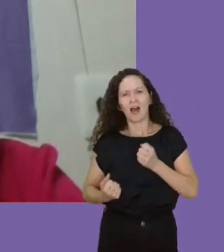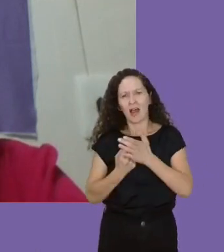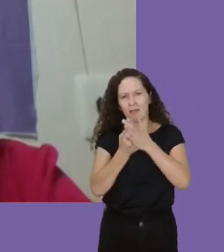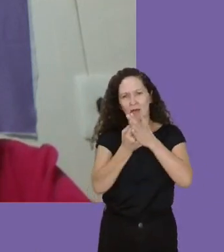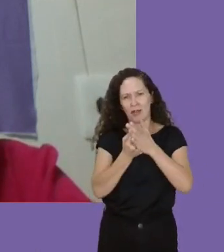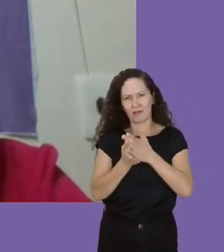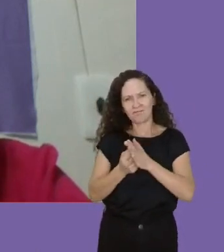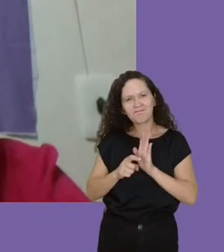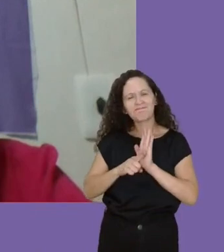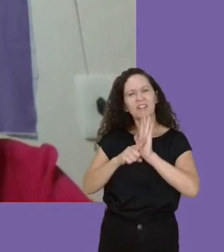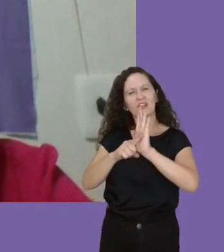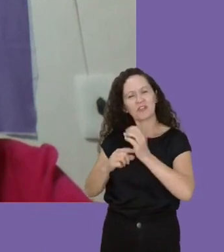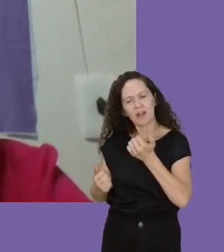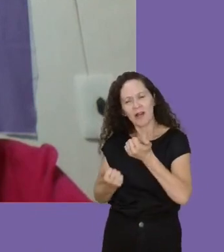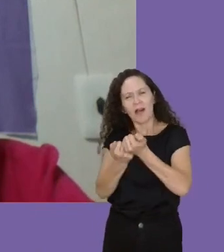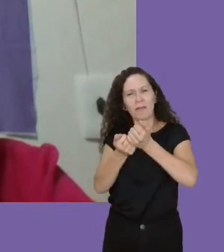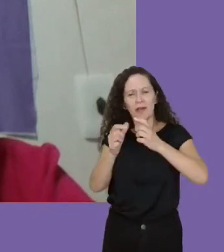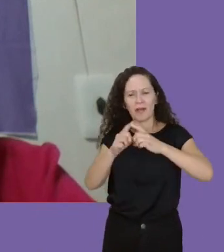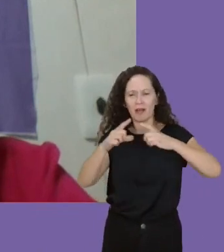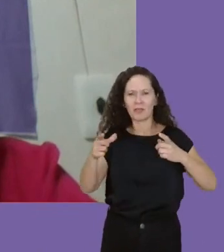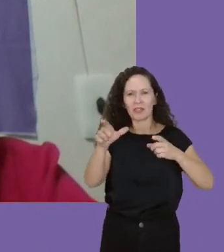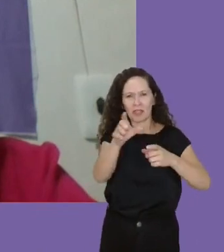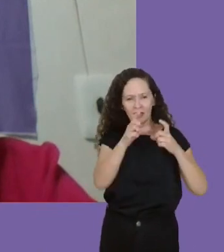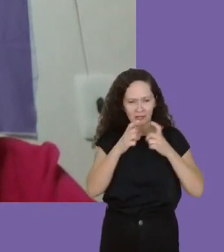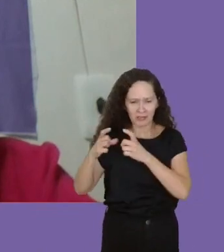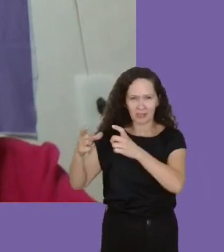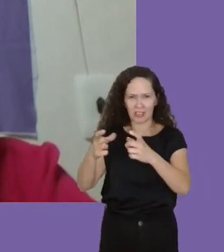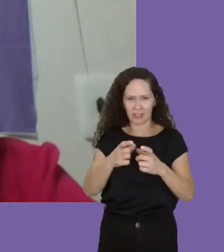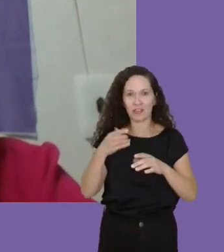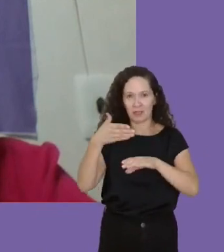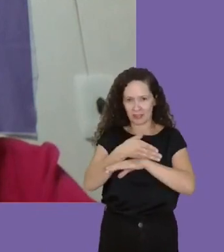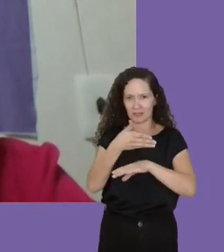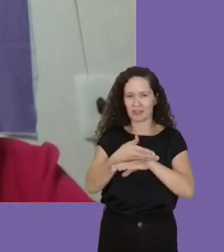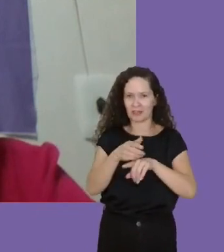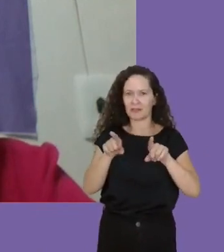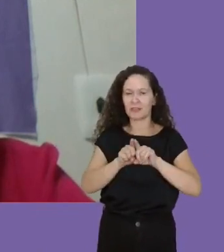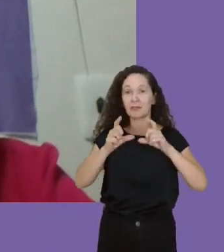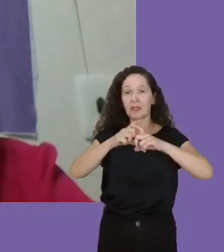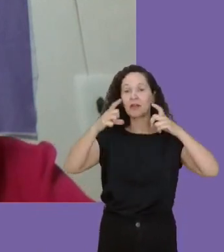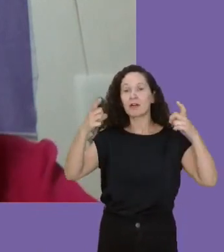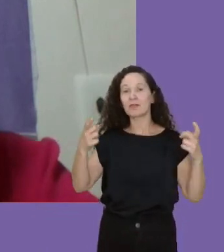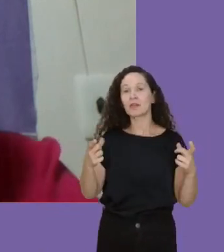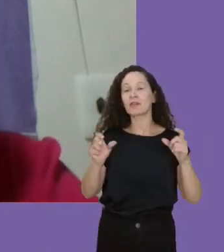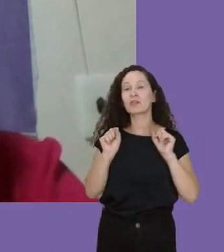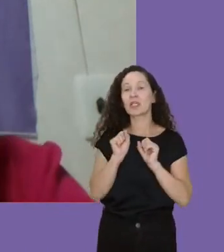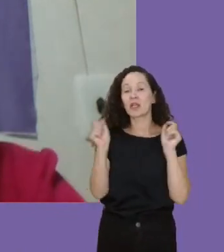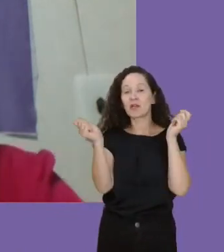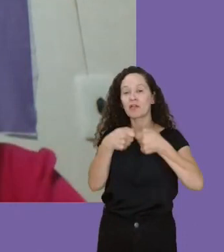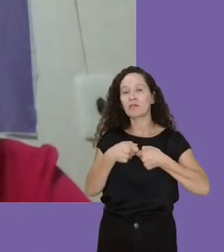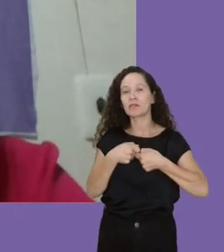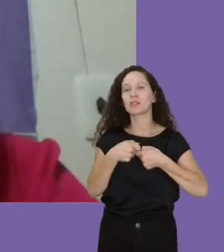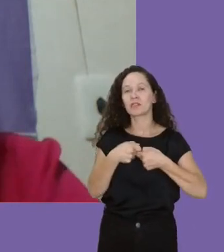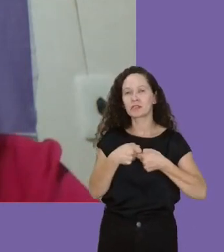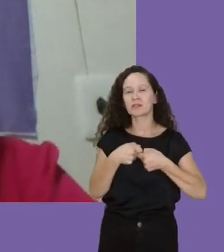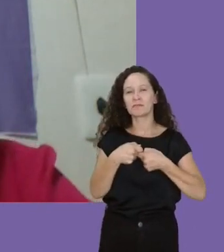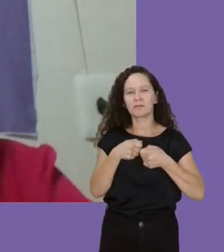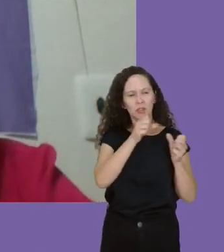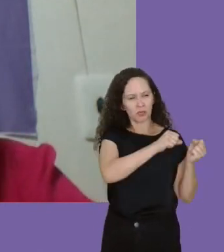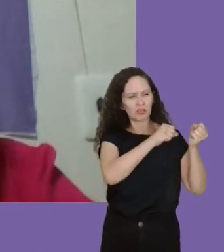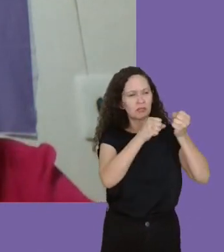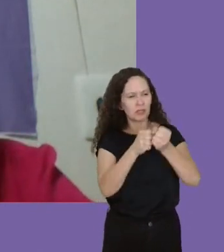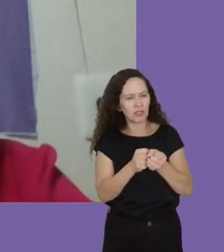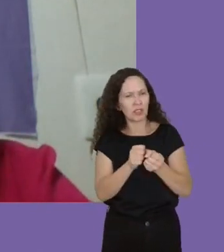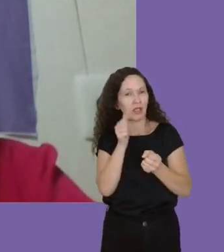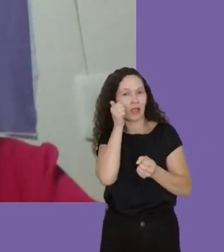e ampliar esse espaço, né? E também ampliar sua competência, né, seus poderes, para que a